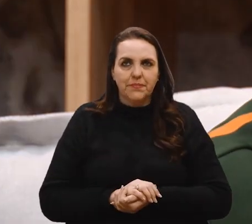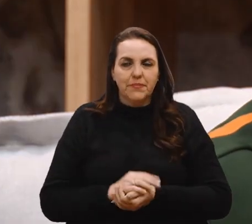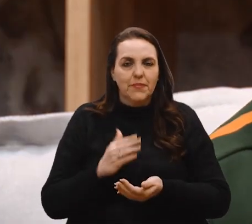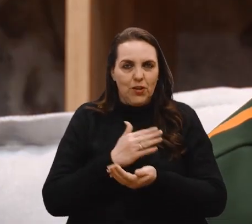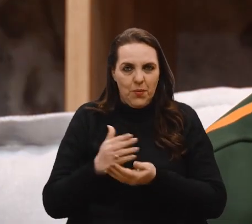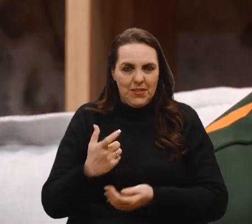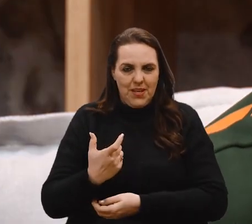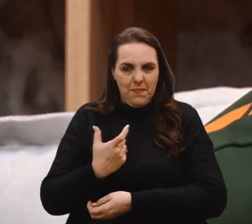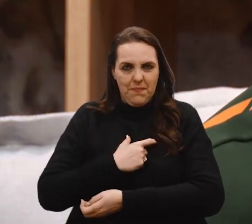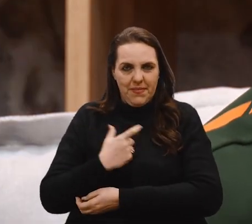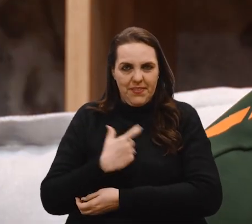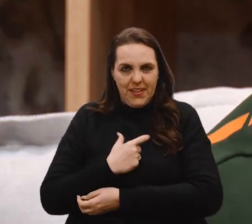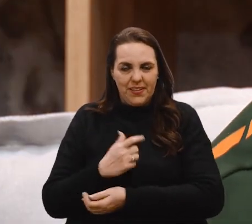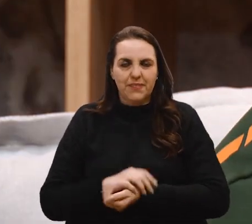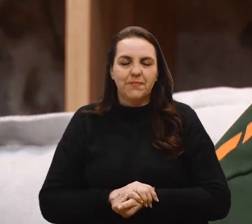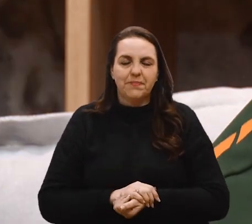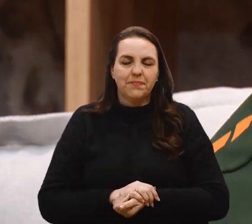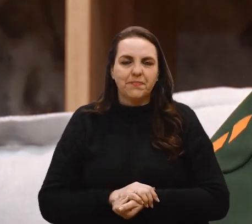das medalhas.